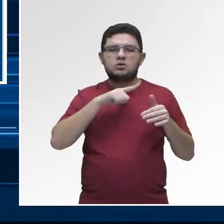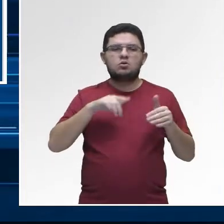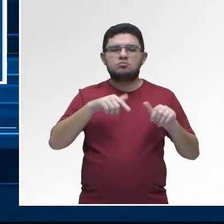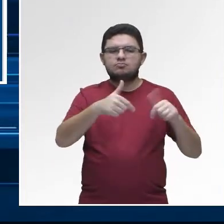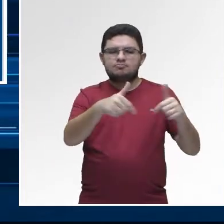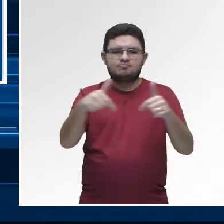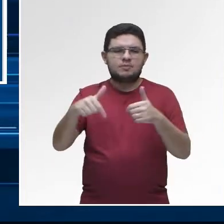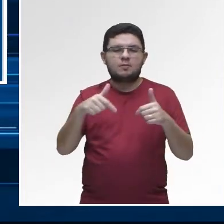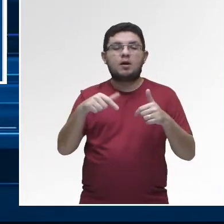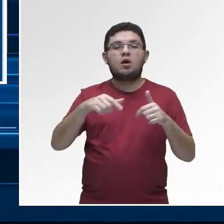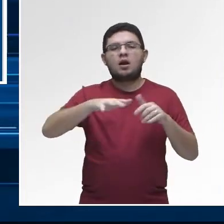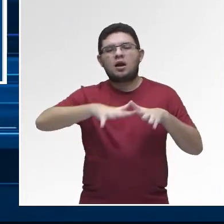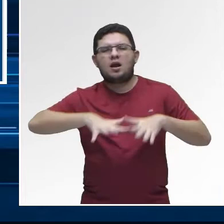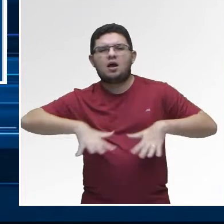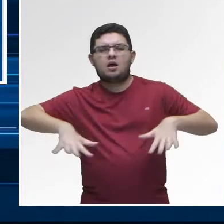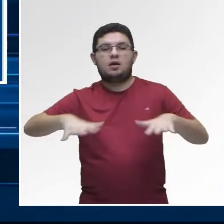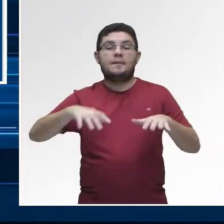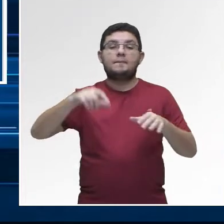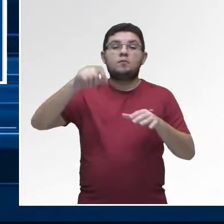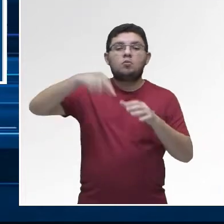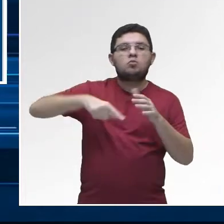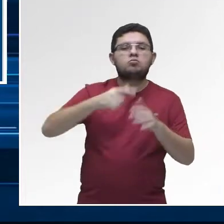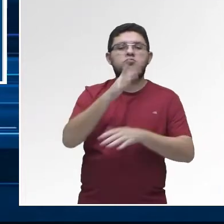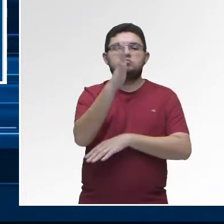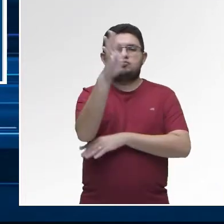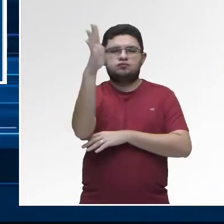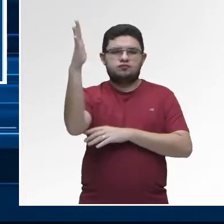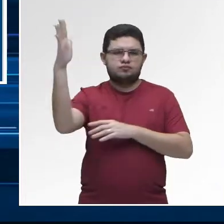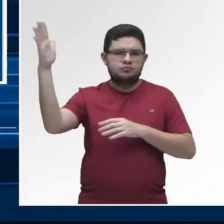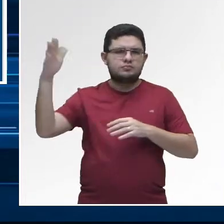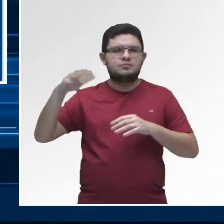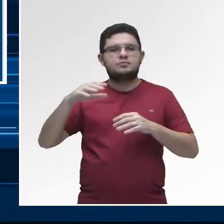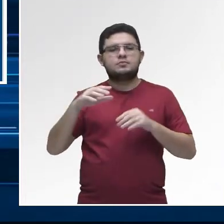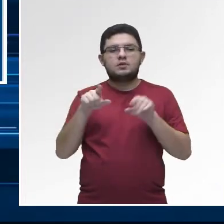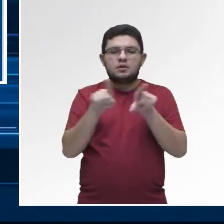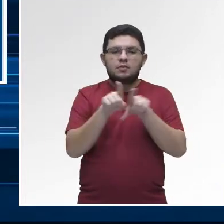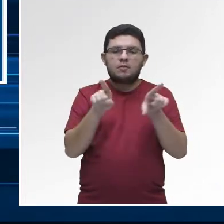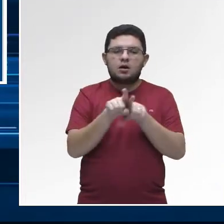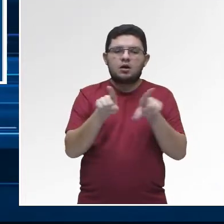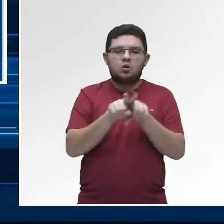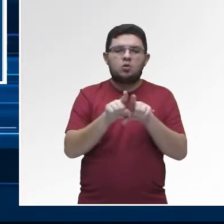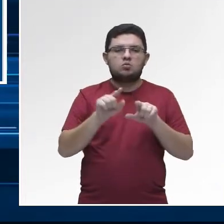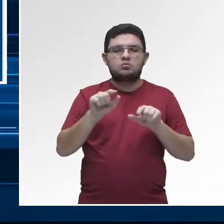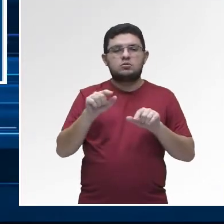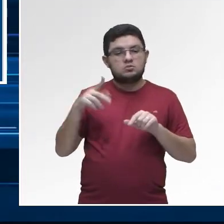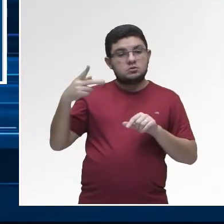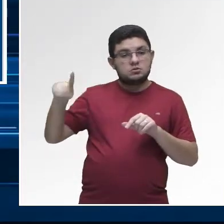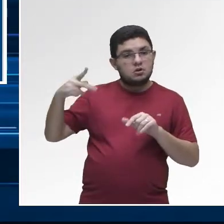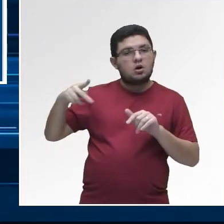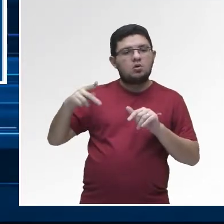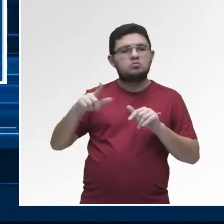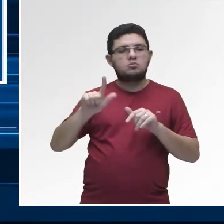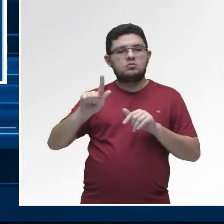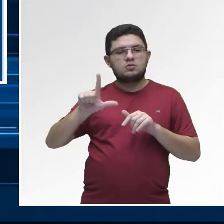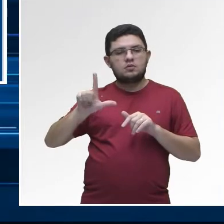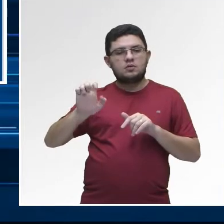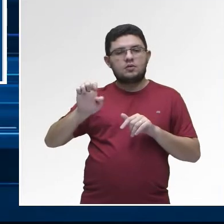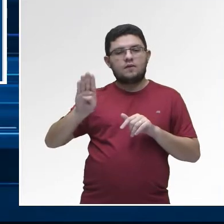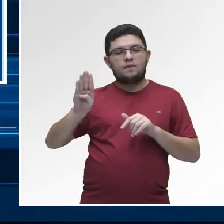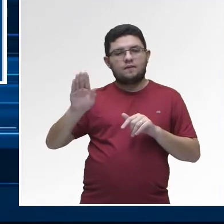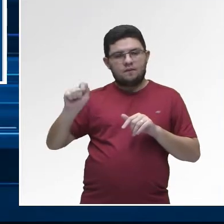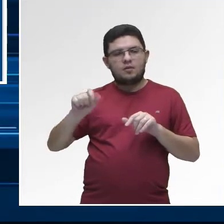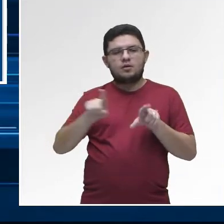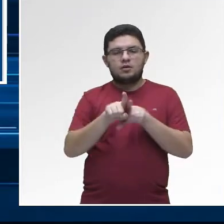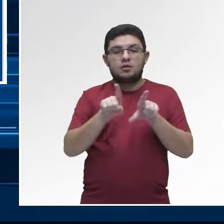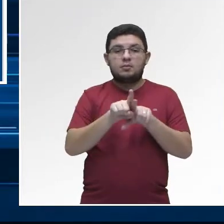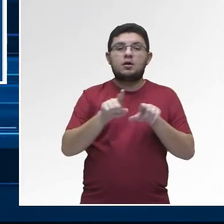na terra, que produziam, que trabalhavam tanto na sua gleba, como davam os 3 dias de serviço